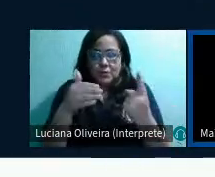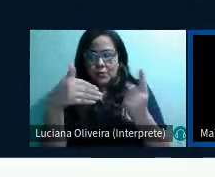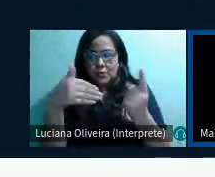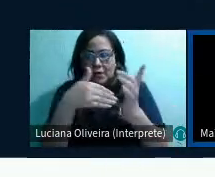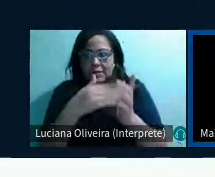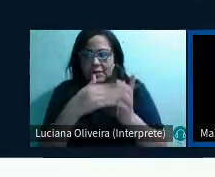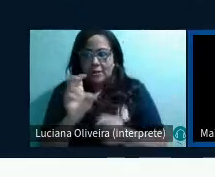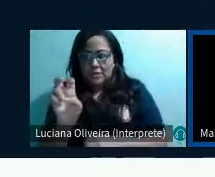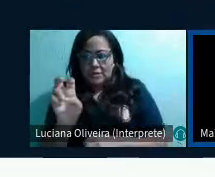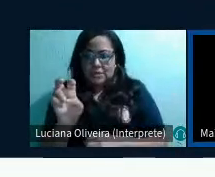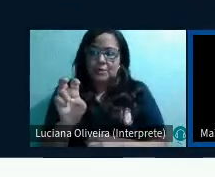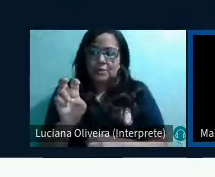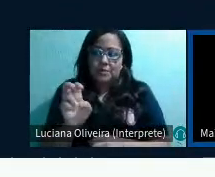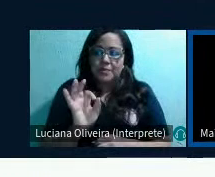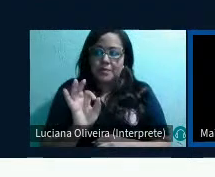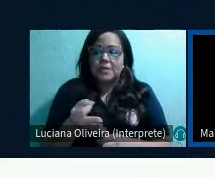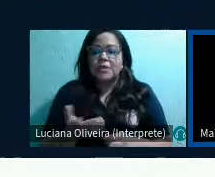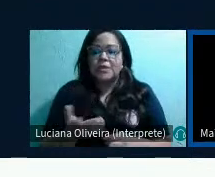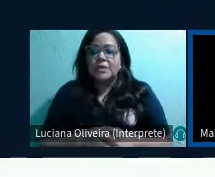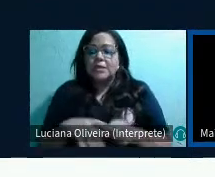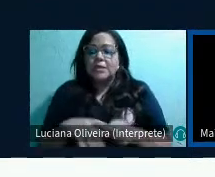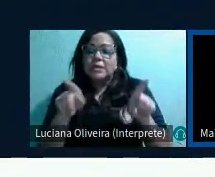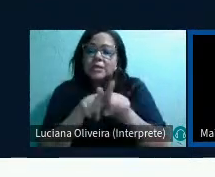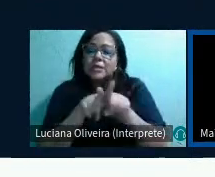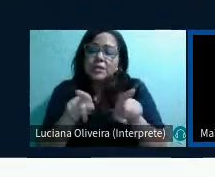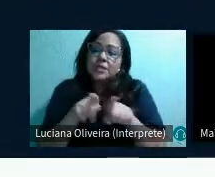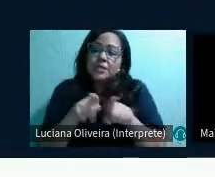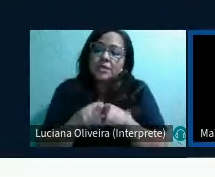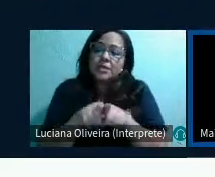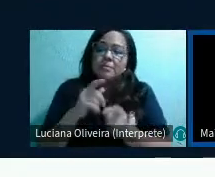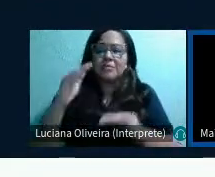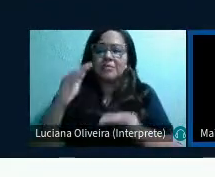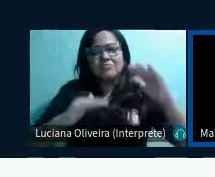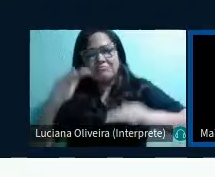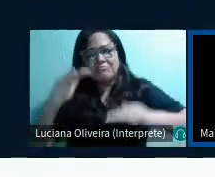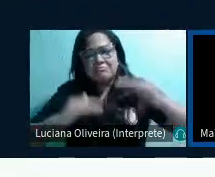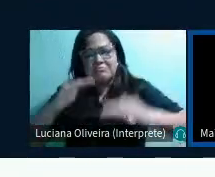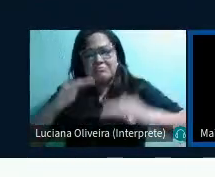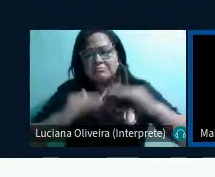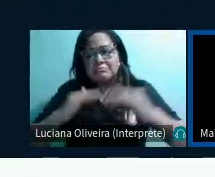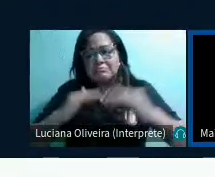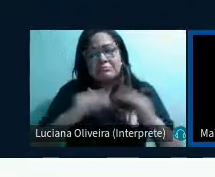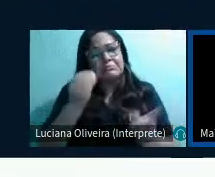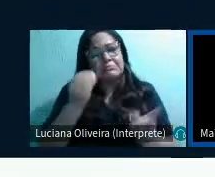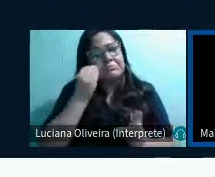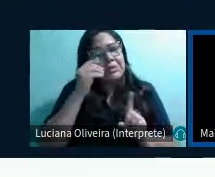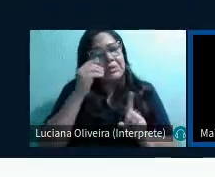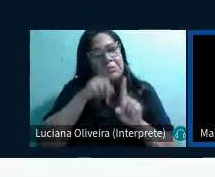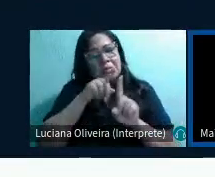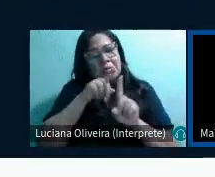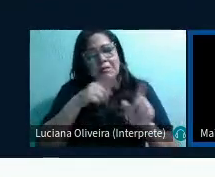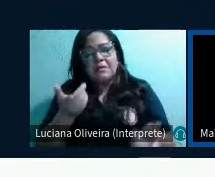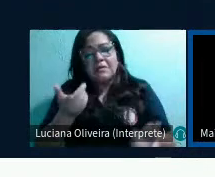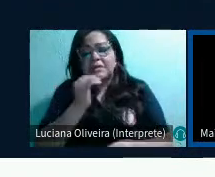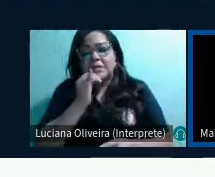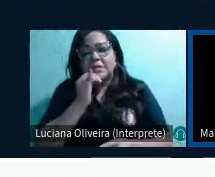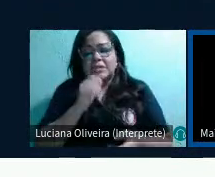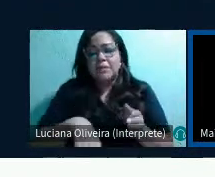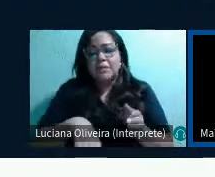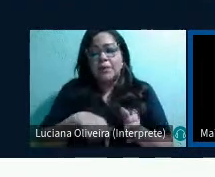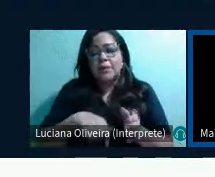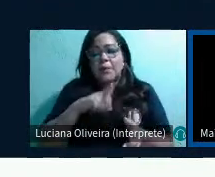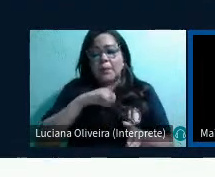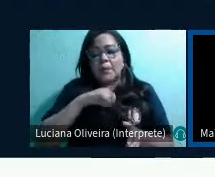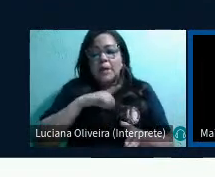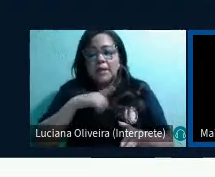eles vão variar de acordo com as fases, né? A fase 1 da modalidade teórica vai acontecer 14/8